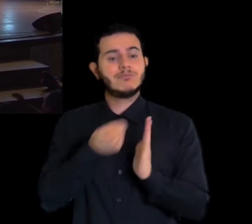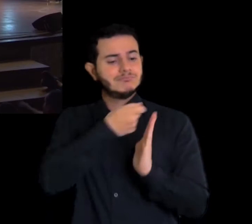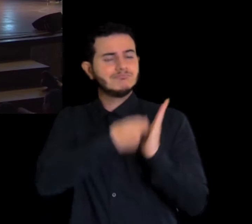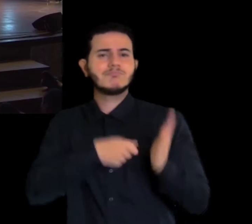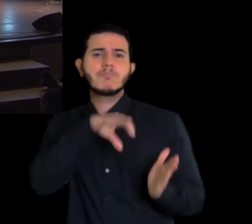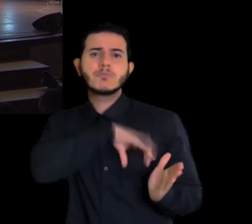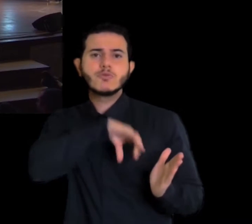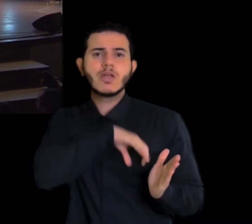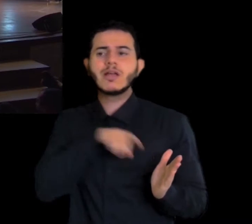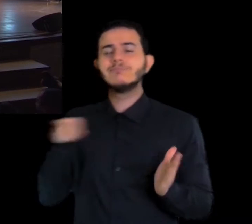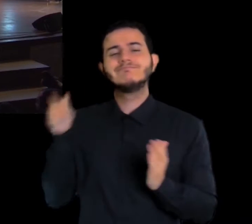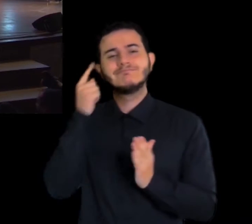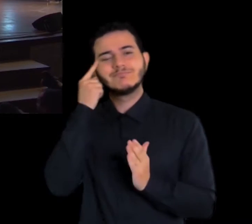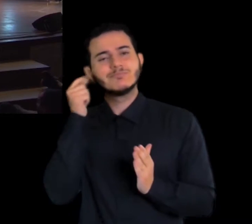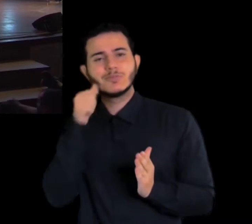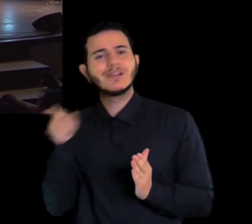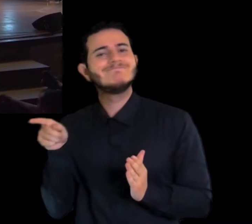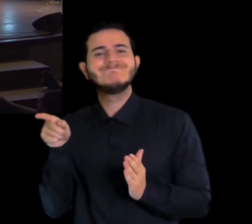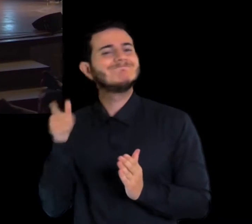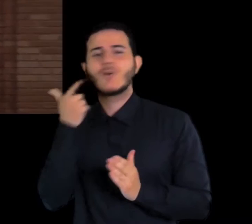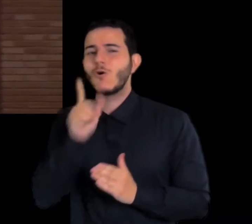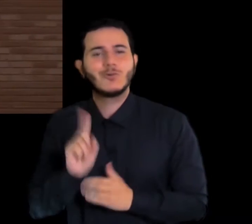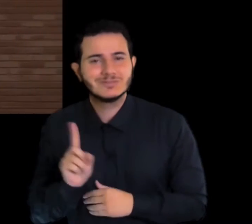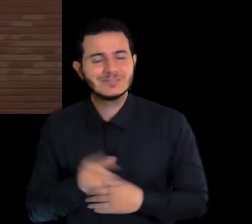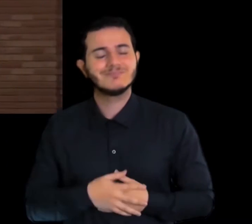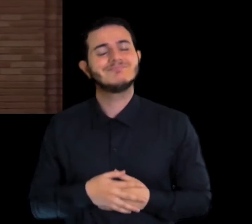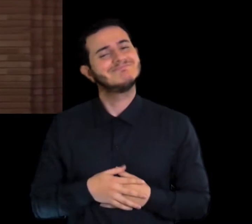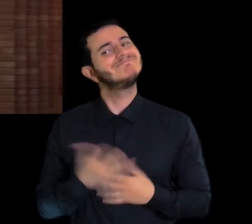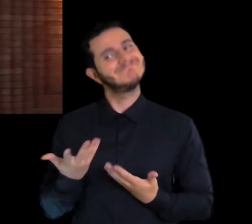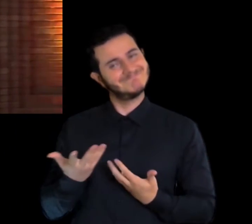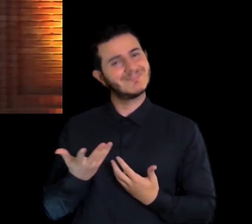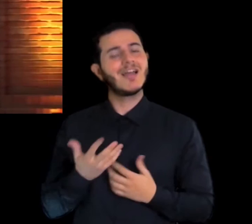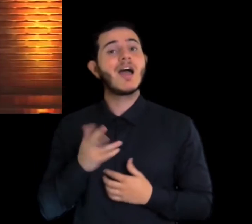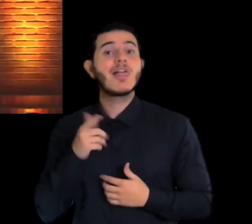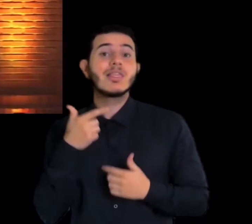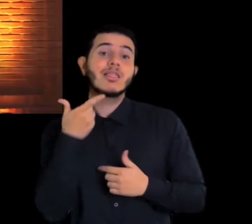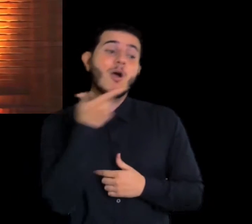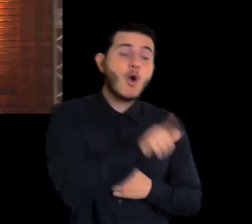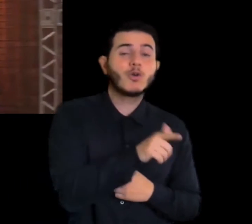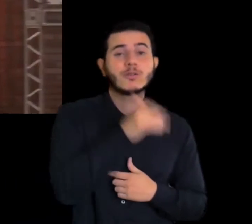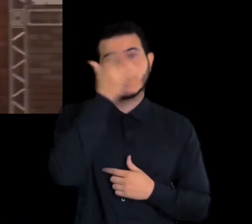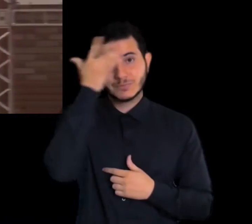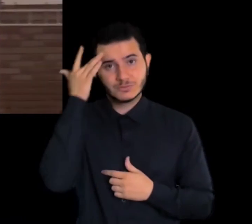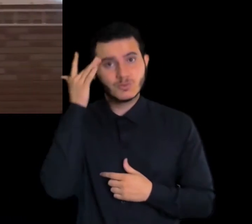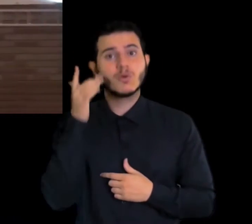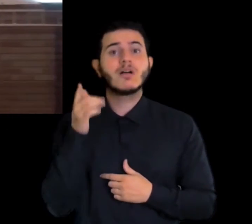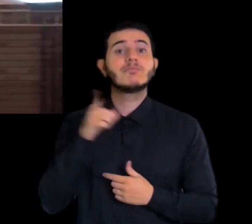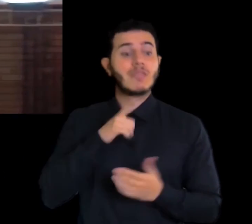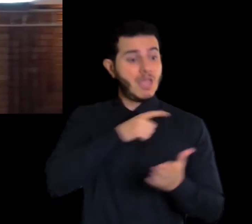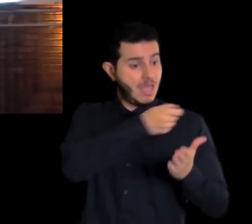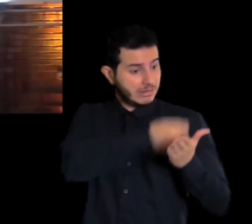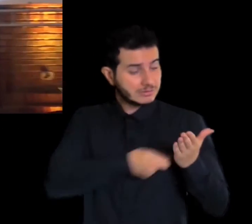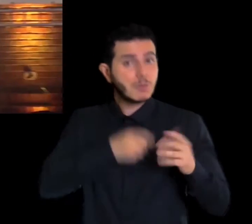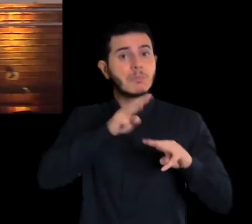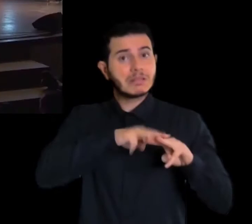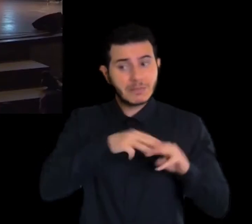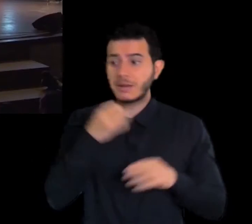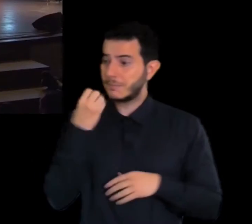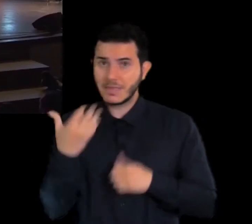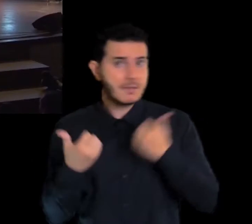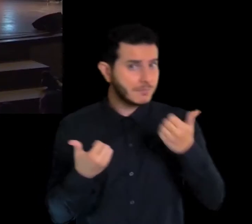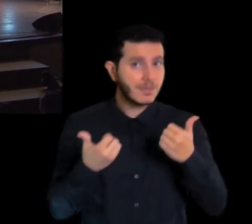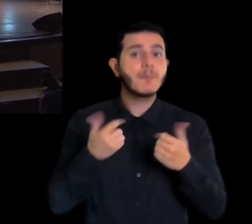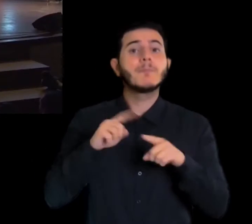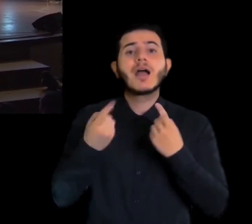redação. E na outra aula, na quadra, né, no futebol, alguém que foi muito bem na redação e na matemática não